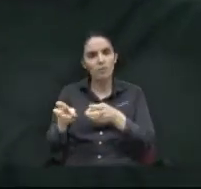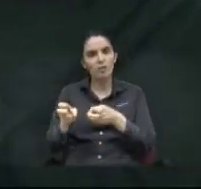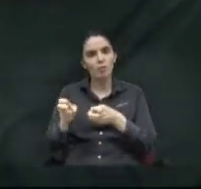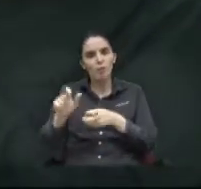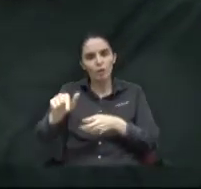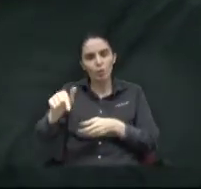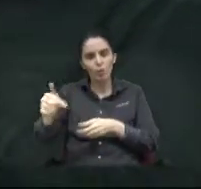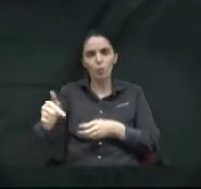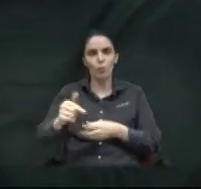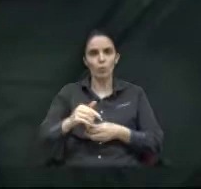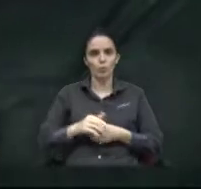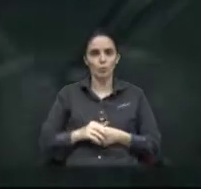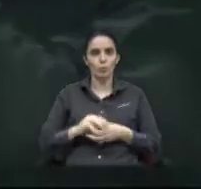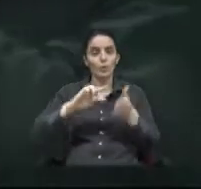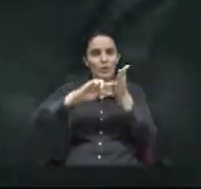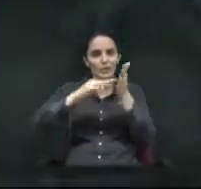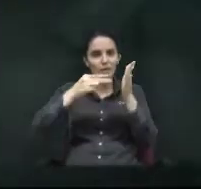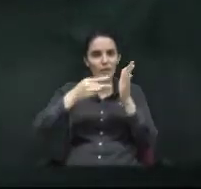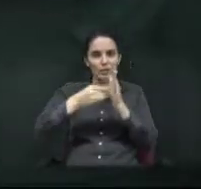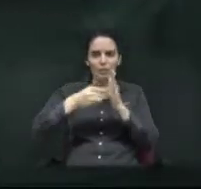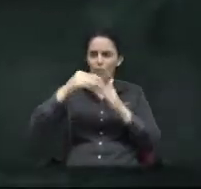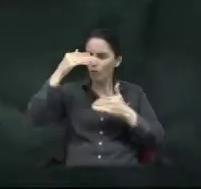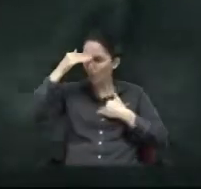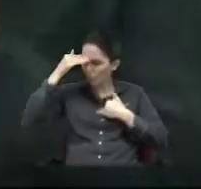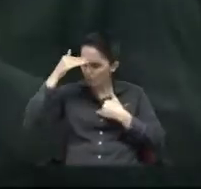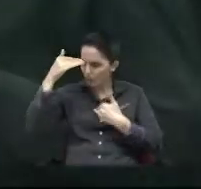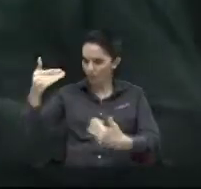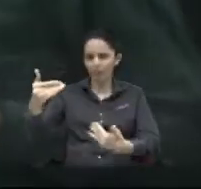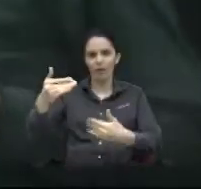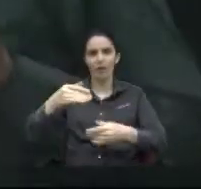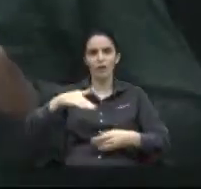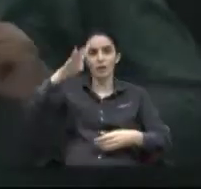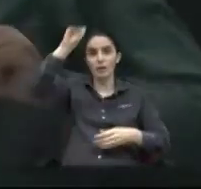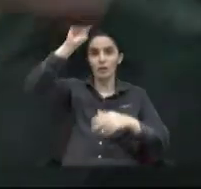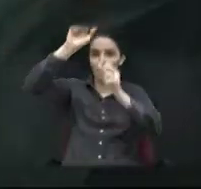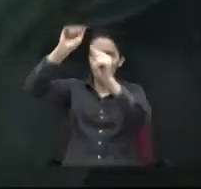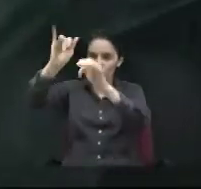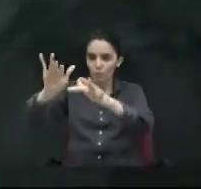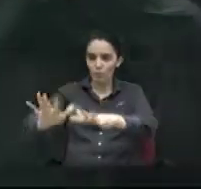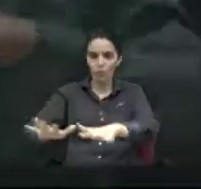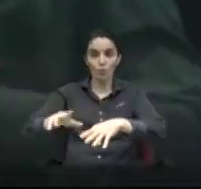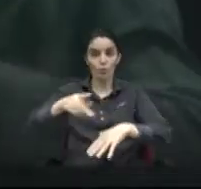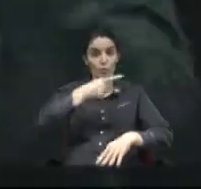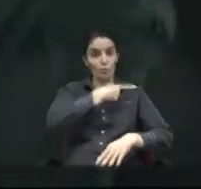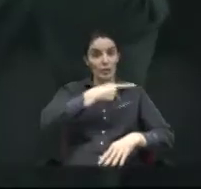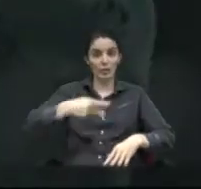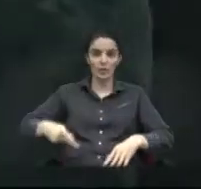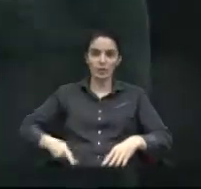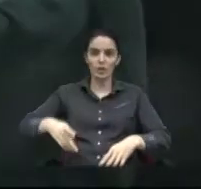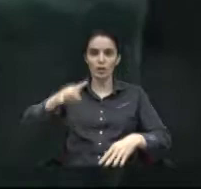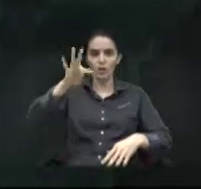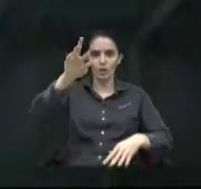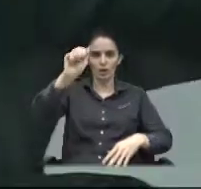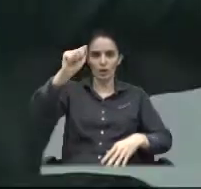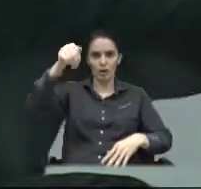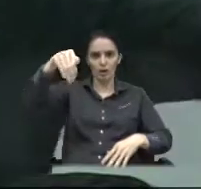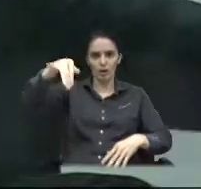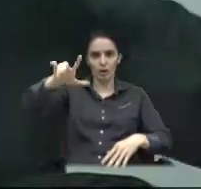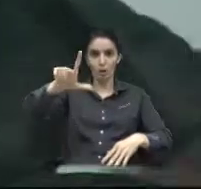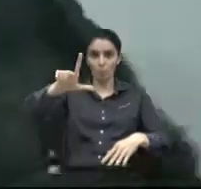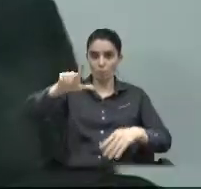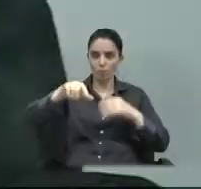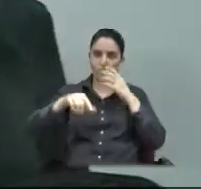É um muito obrigado, é um Deus lhe pague. O fato da presidente da Atapil sair da sua residência, com os demais membros, veja